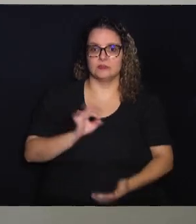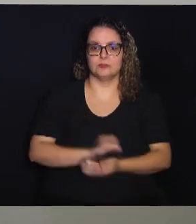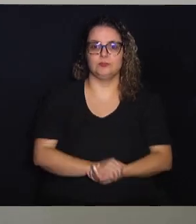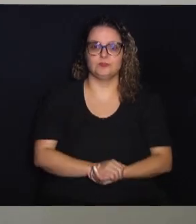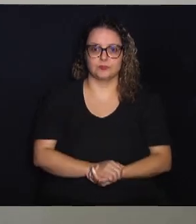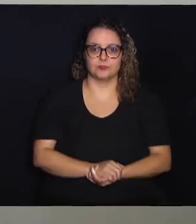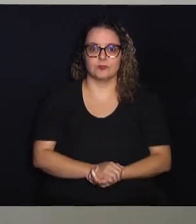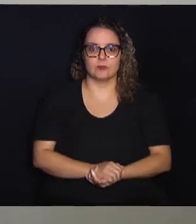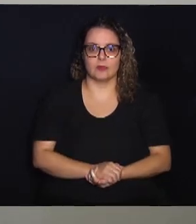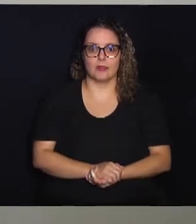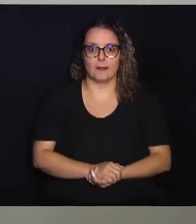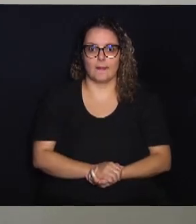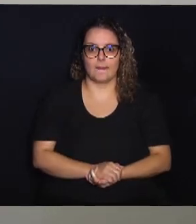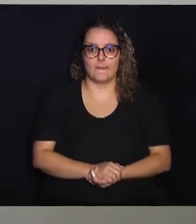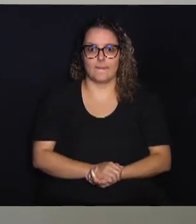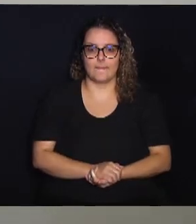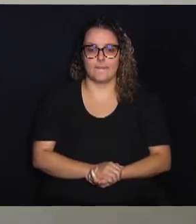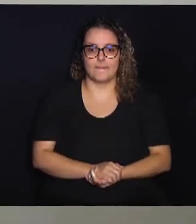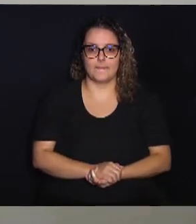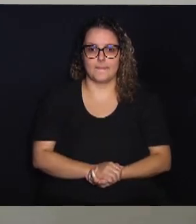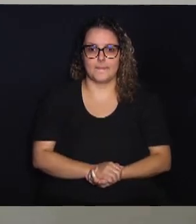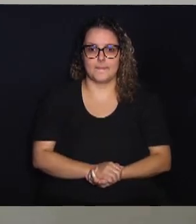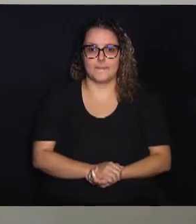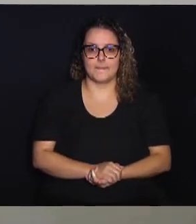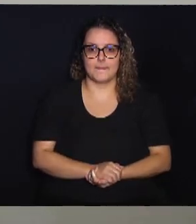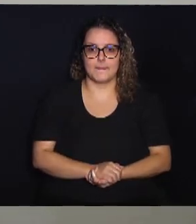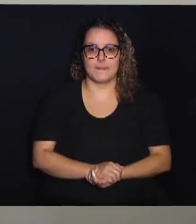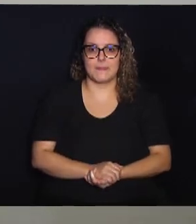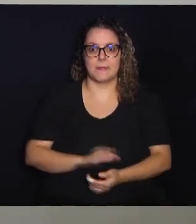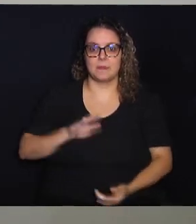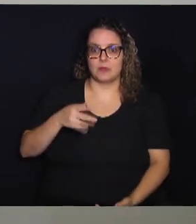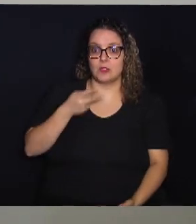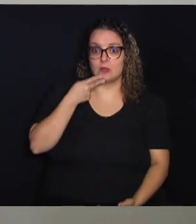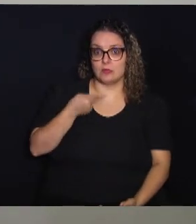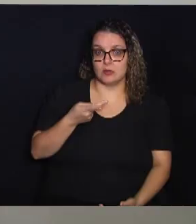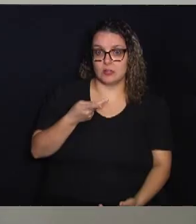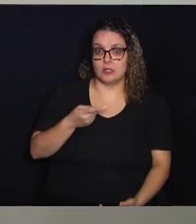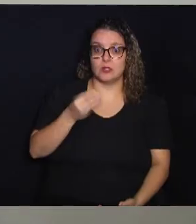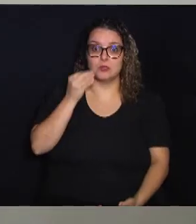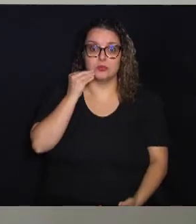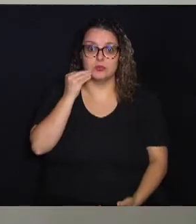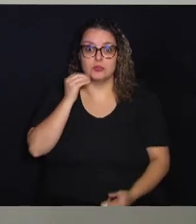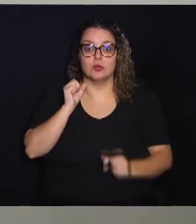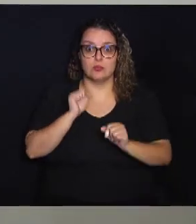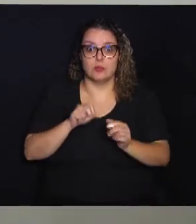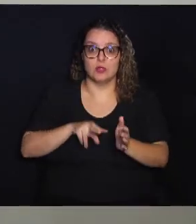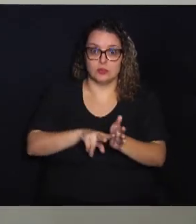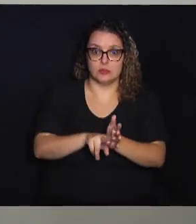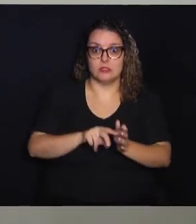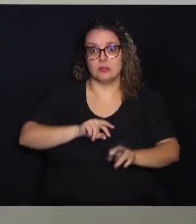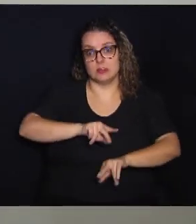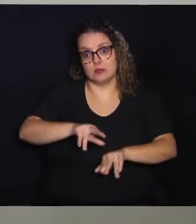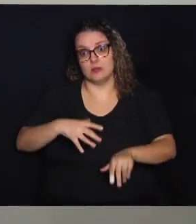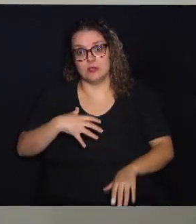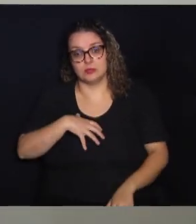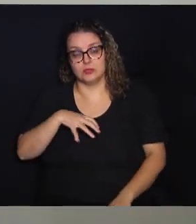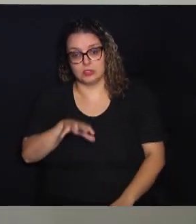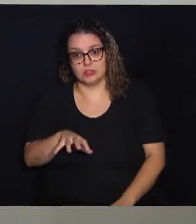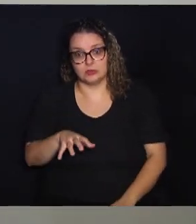Bom, assim, na verdade, quando a gente fala de testes que podem diagnosticar, existem várias opções, né?